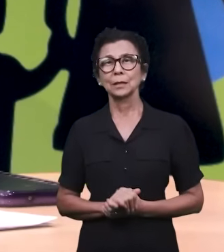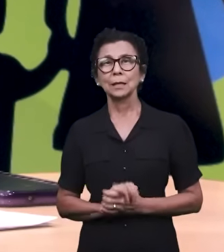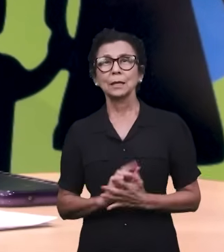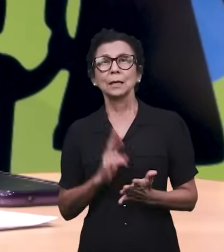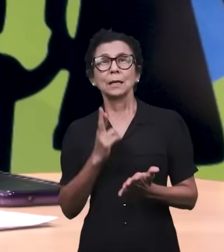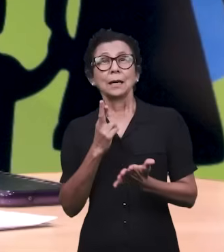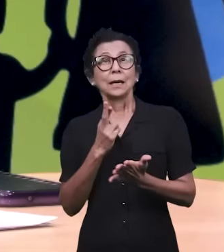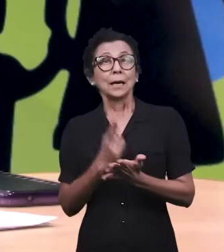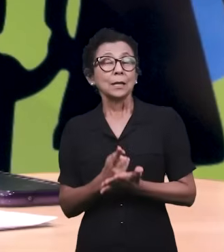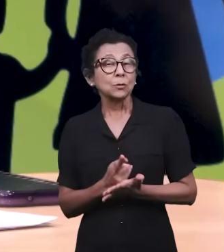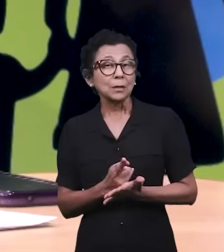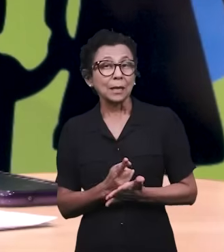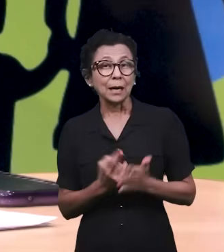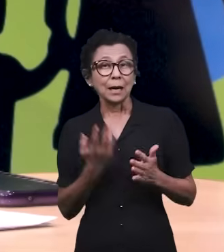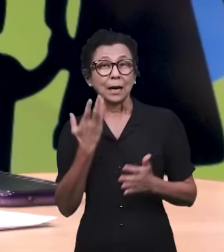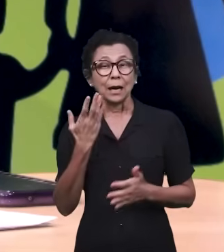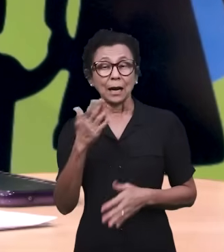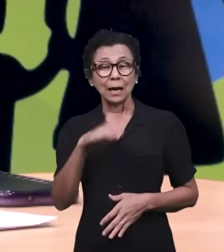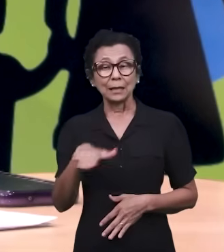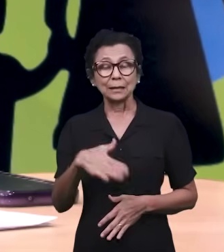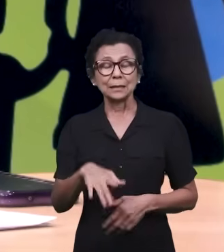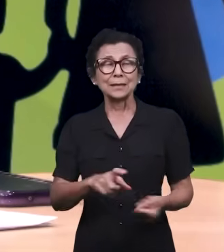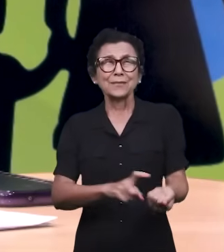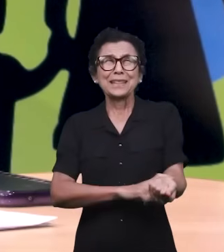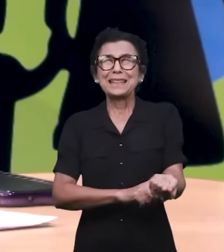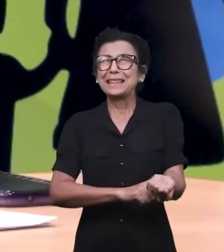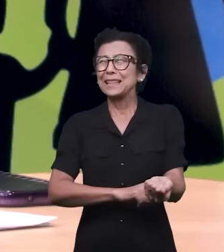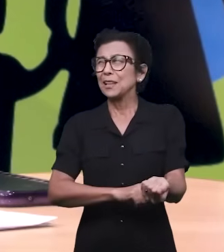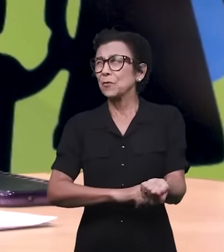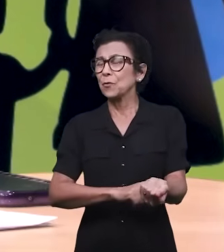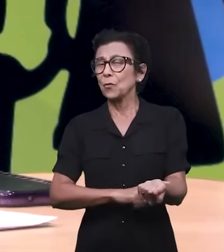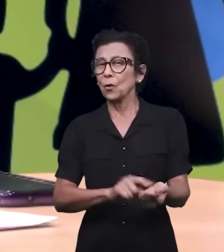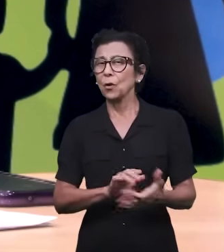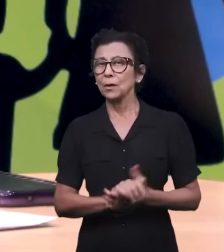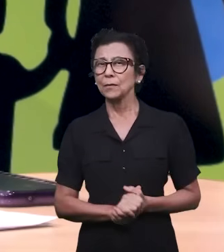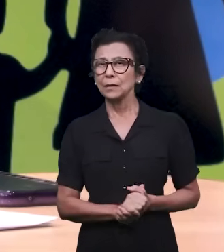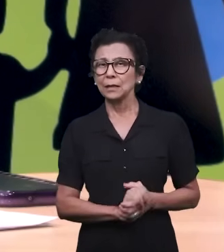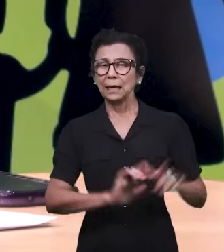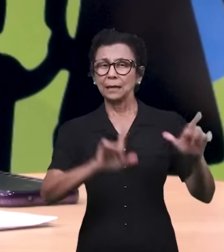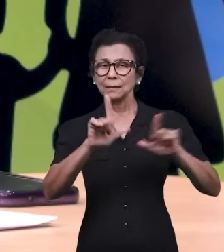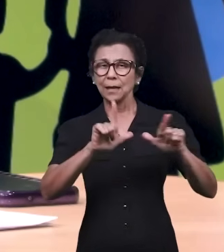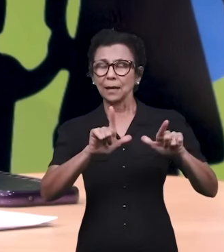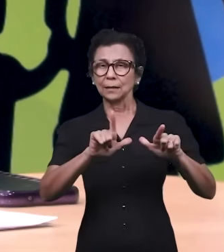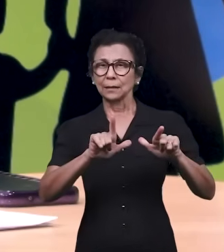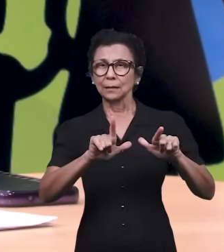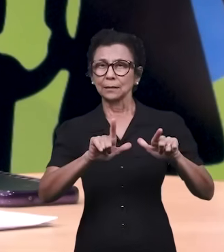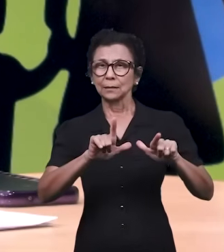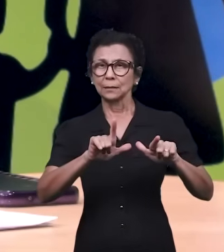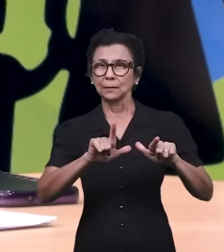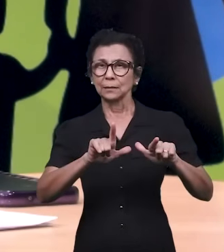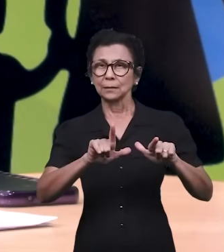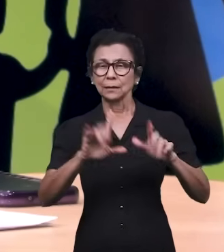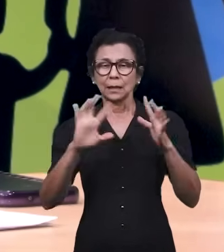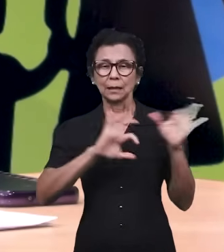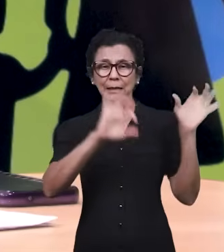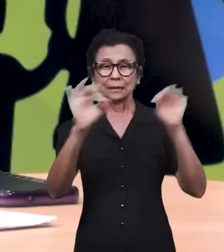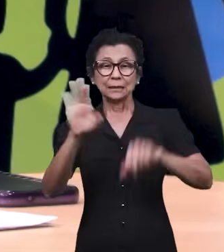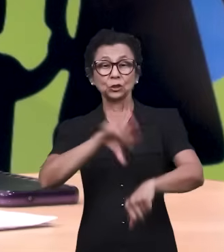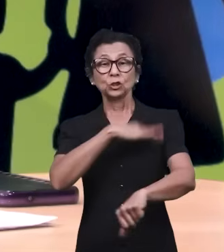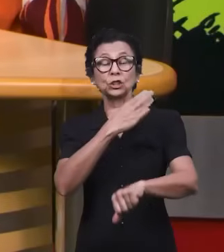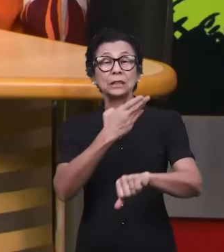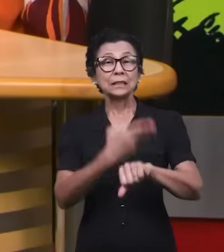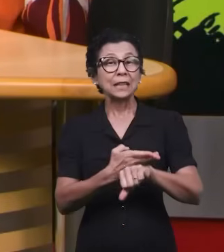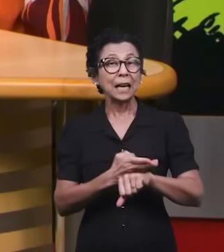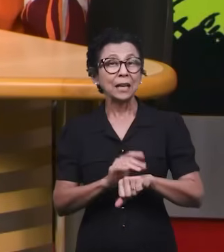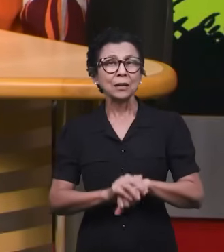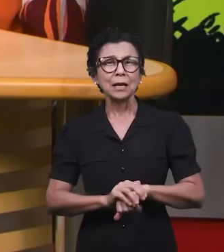irritabilidade maior nas crianças. Tenta tirar a tela daquelas crianças que ficam o dia inteiro. Elas se jogam no chão, elas